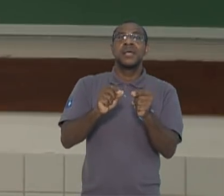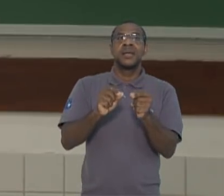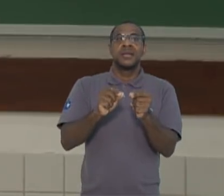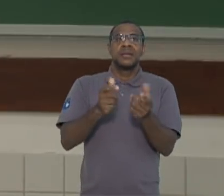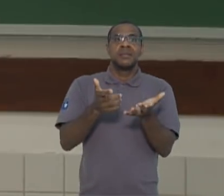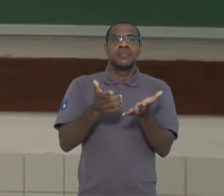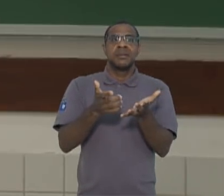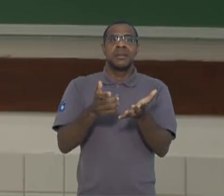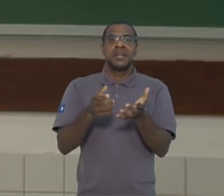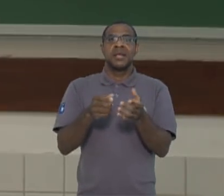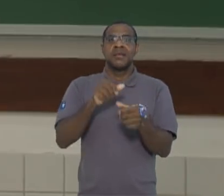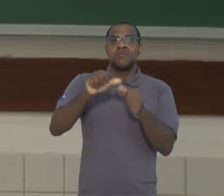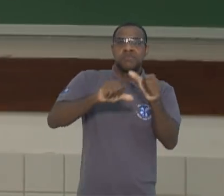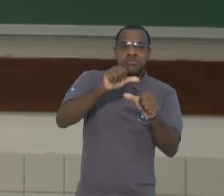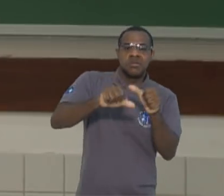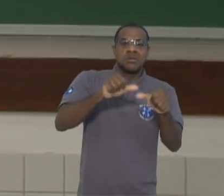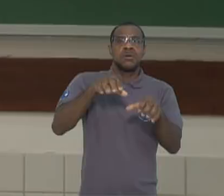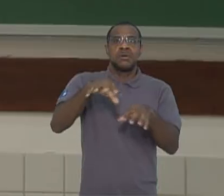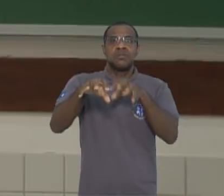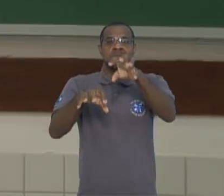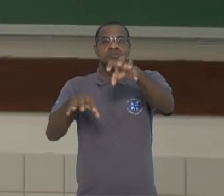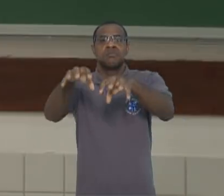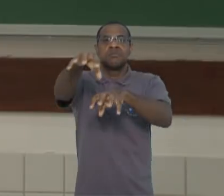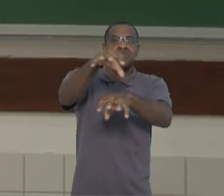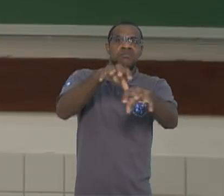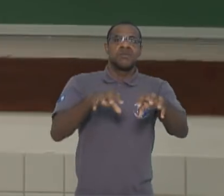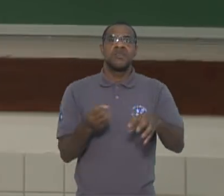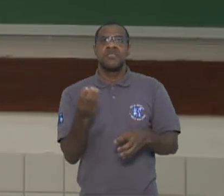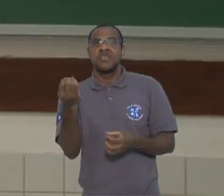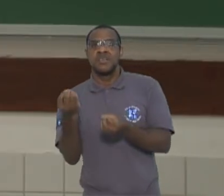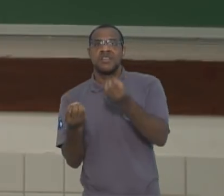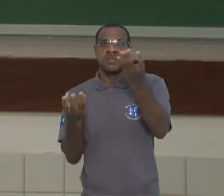mambembes. Mas, no início, tinha o seu local.